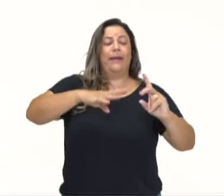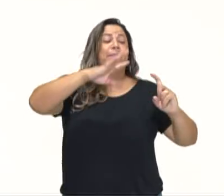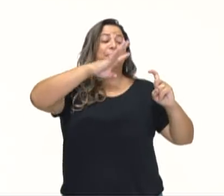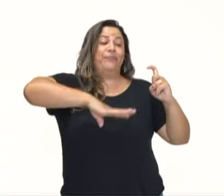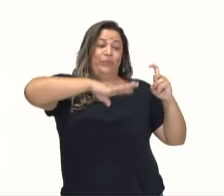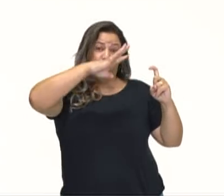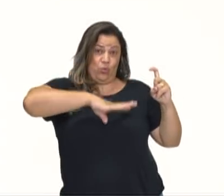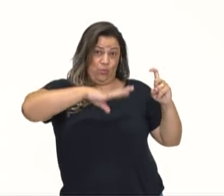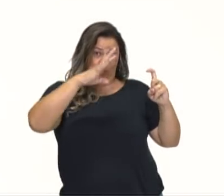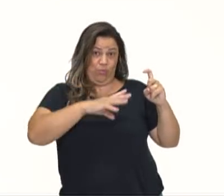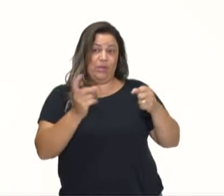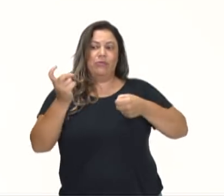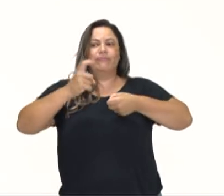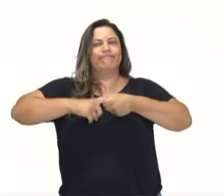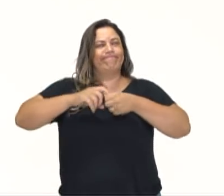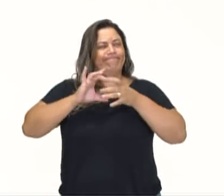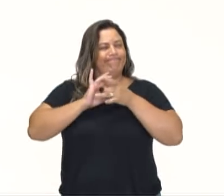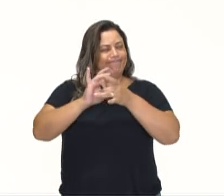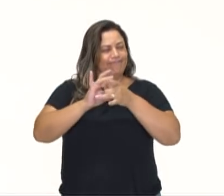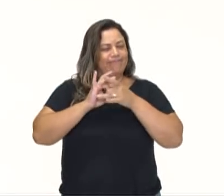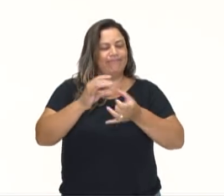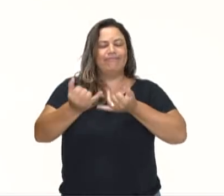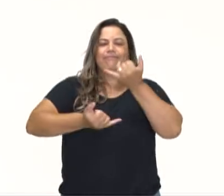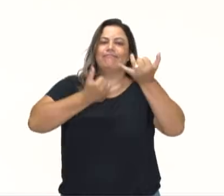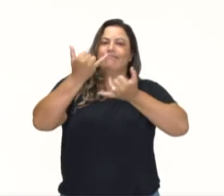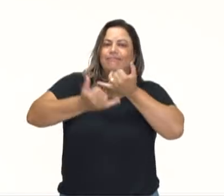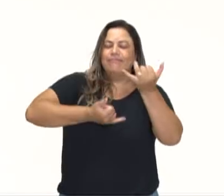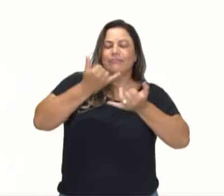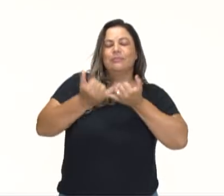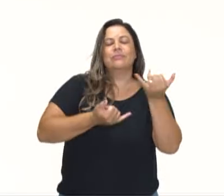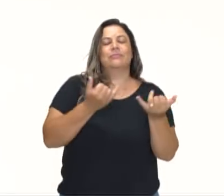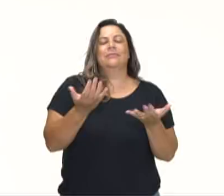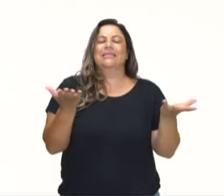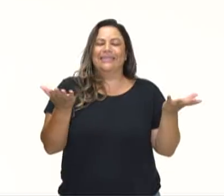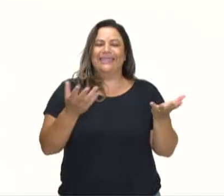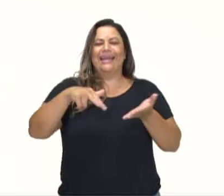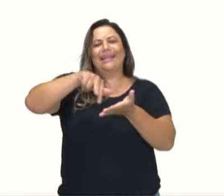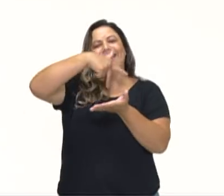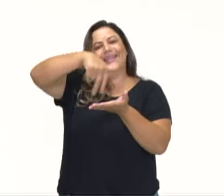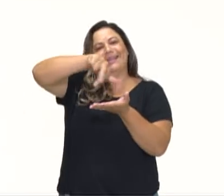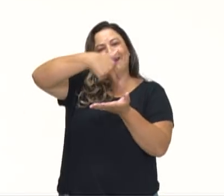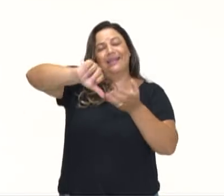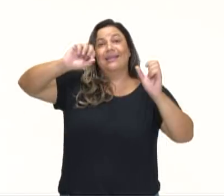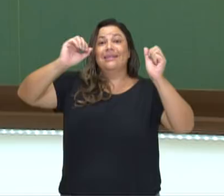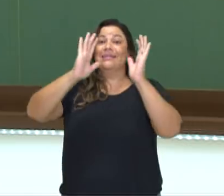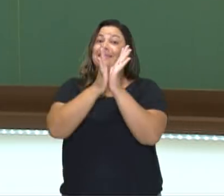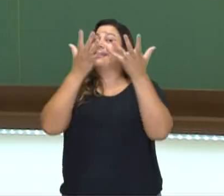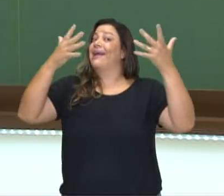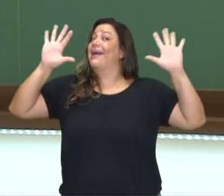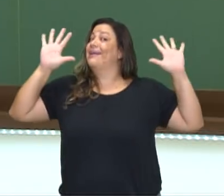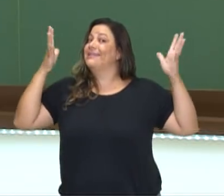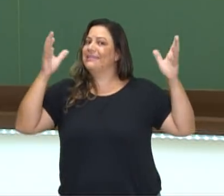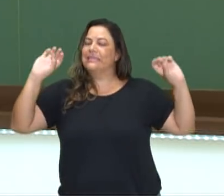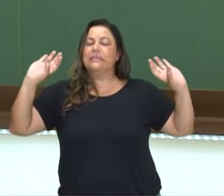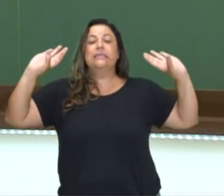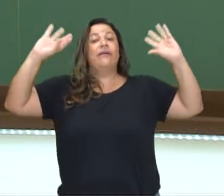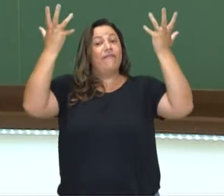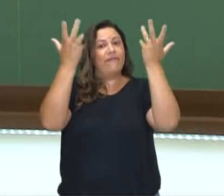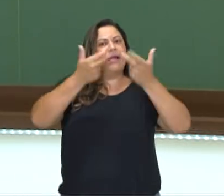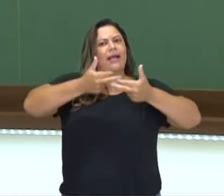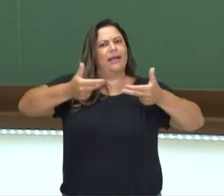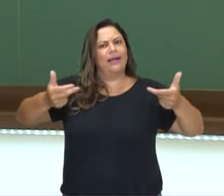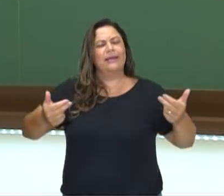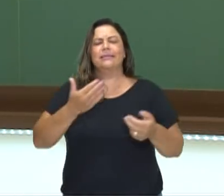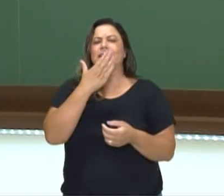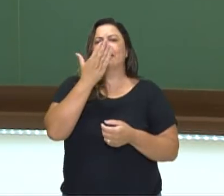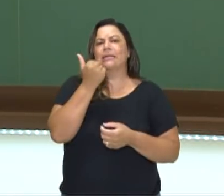as lendas, as brincadeiras, os contos, as fábulas, as danças, as festas, inclusive as comidas